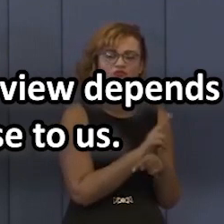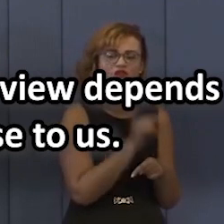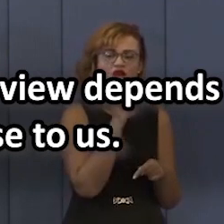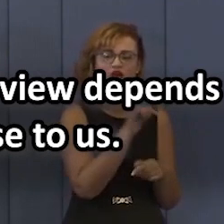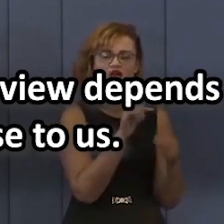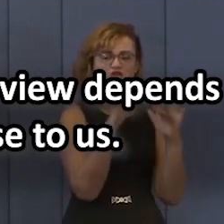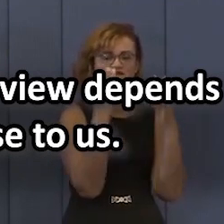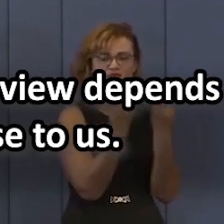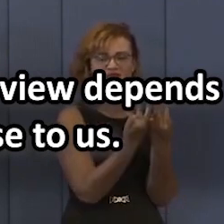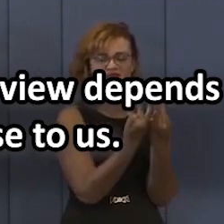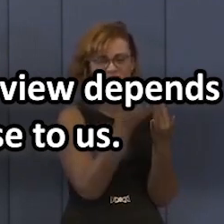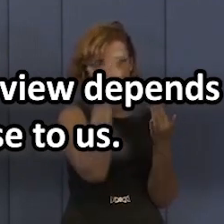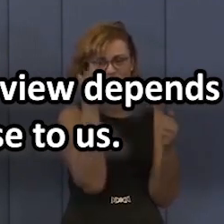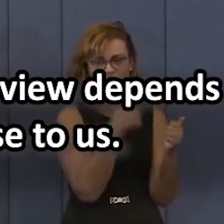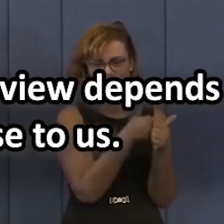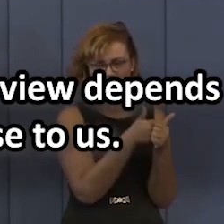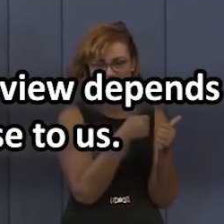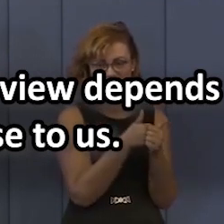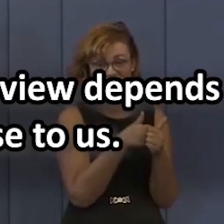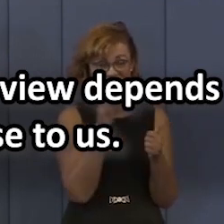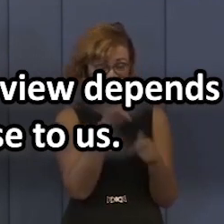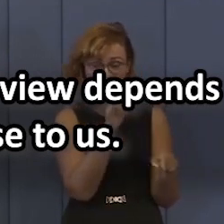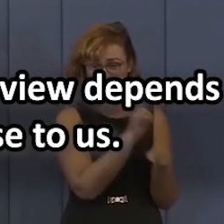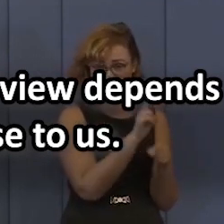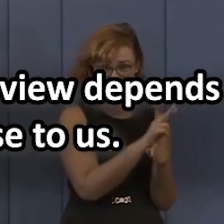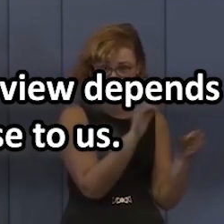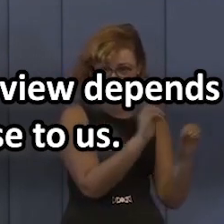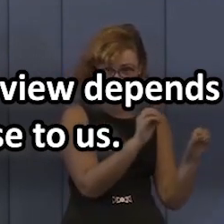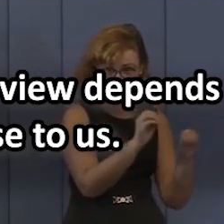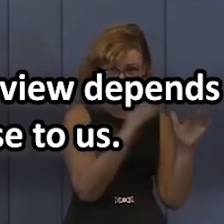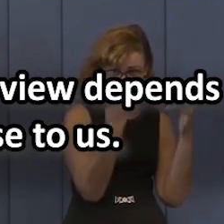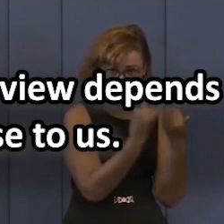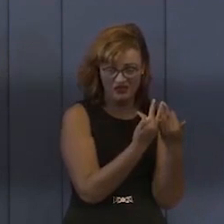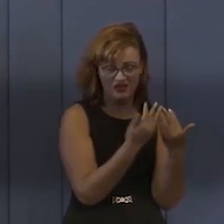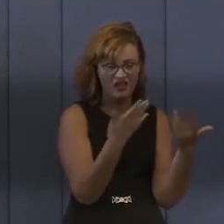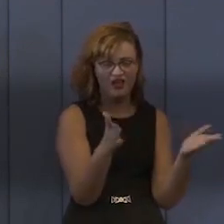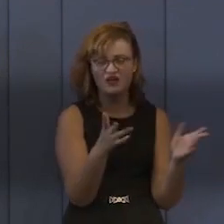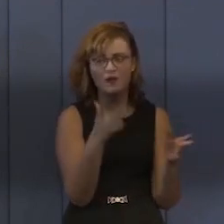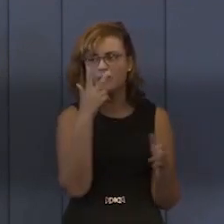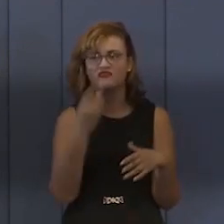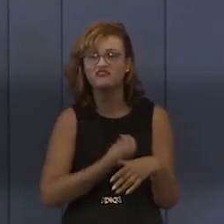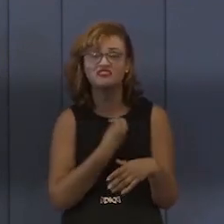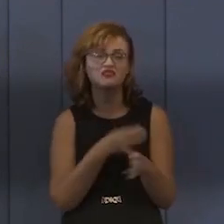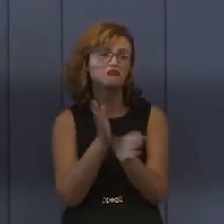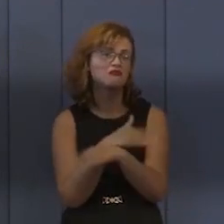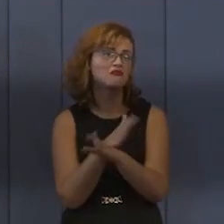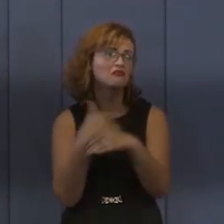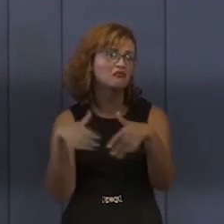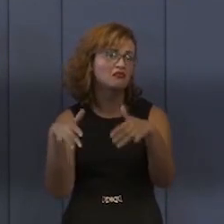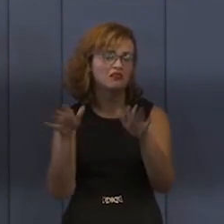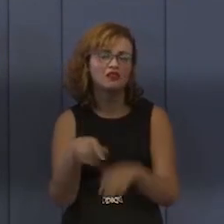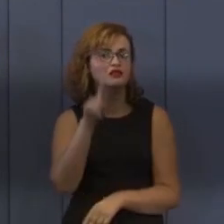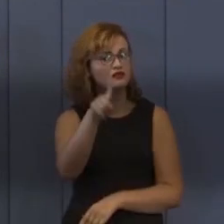da nossa capacidade de proteger pessoas próximas. Se eu não tiver protegendo alguém,